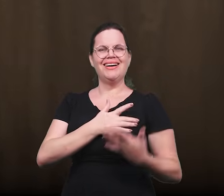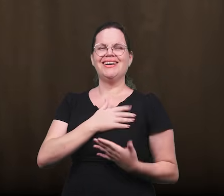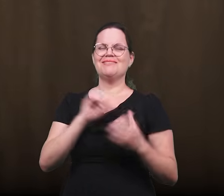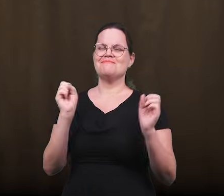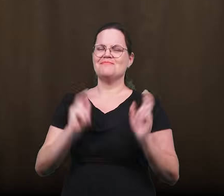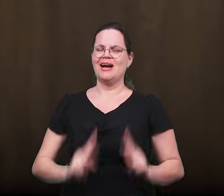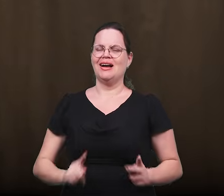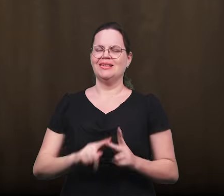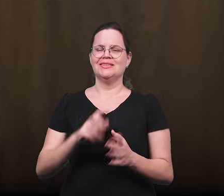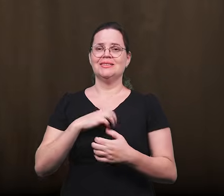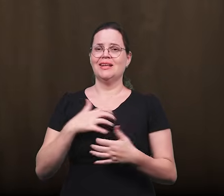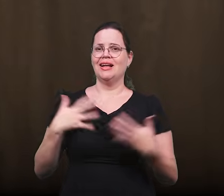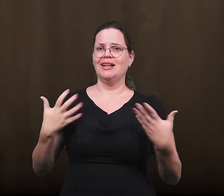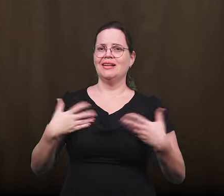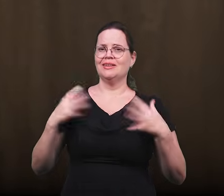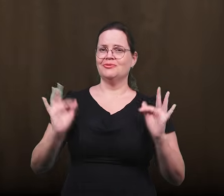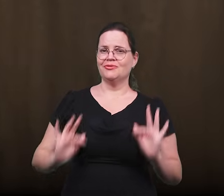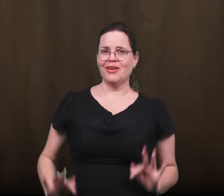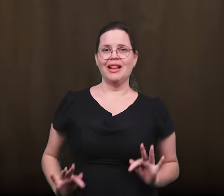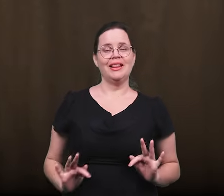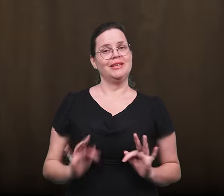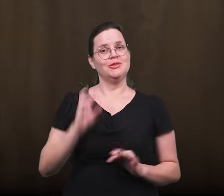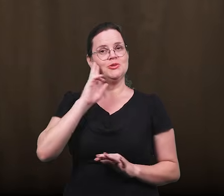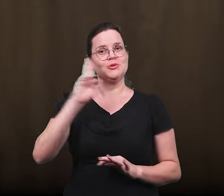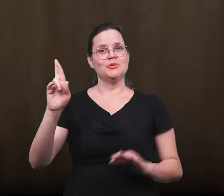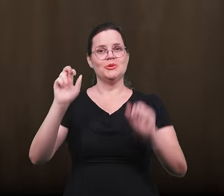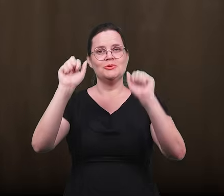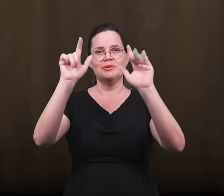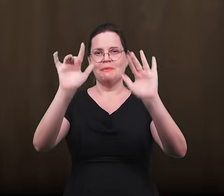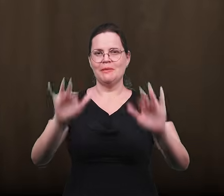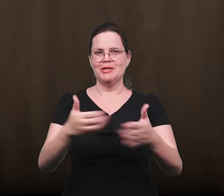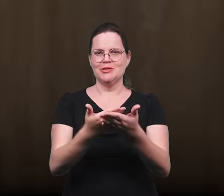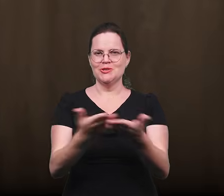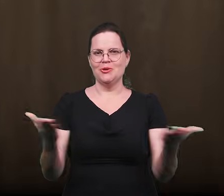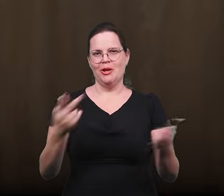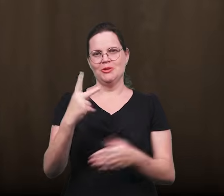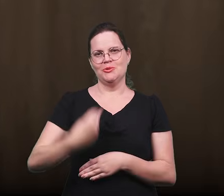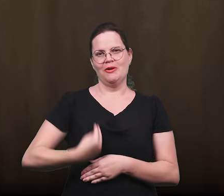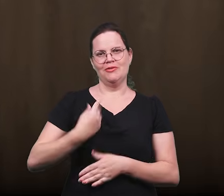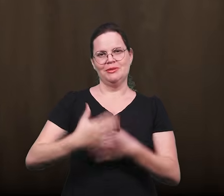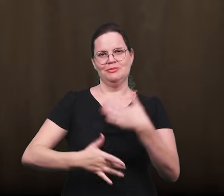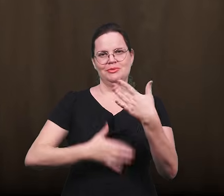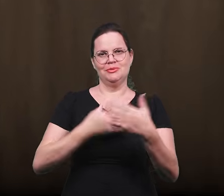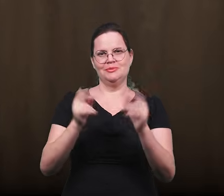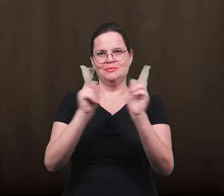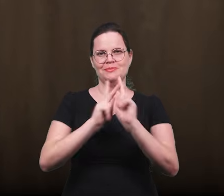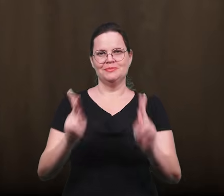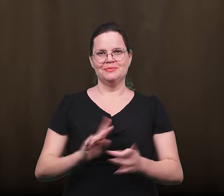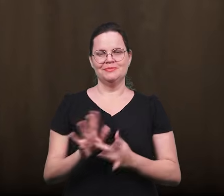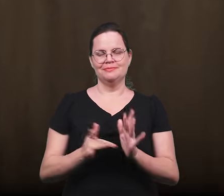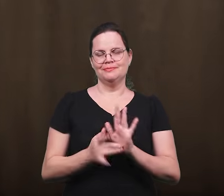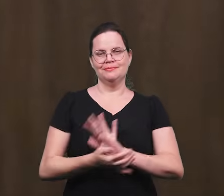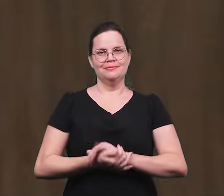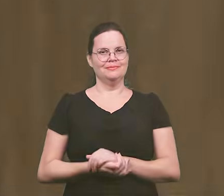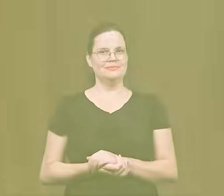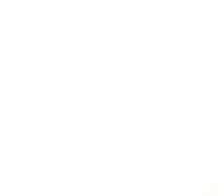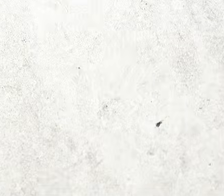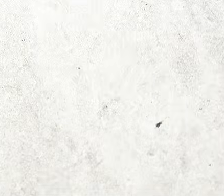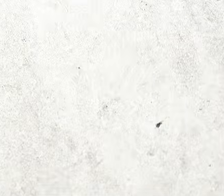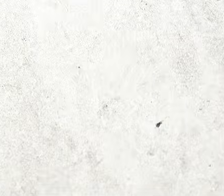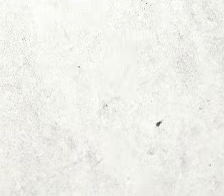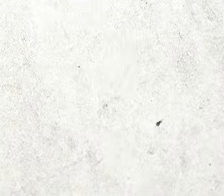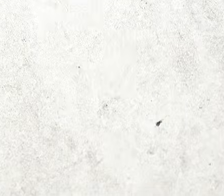paz, alegria, gozo e que o Senhor Jesus transborde em sua vida. A todos, a paz do Senhor